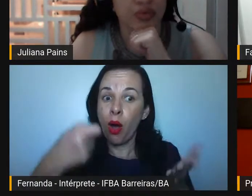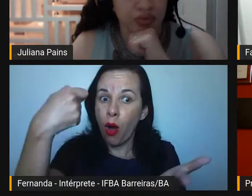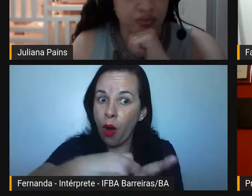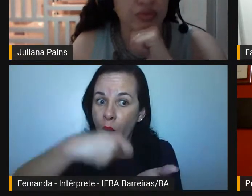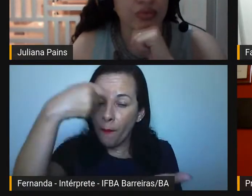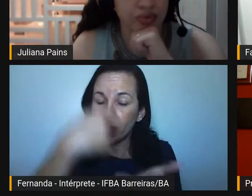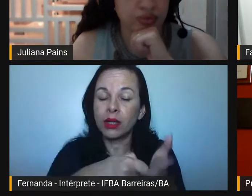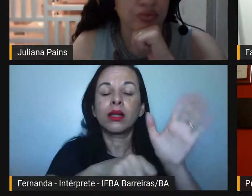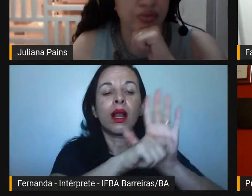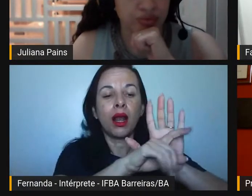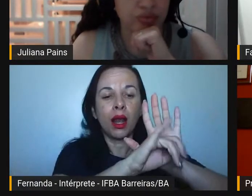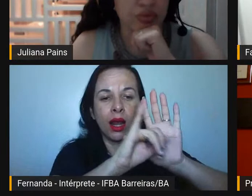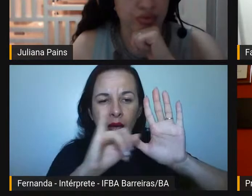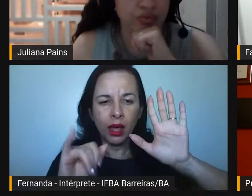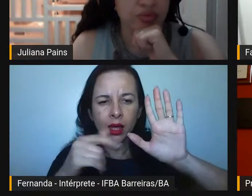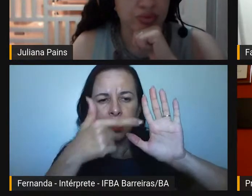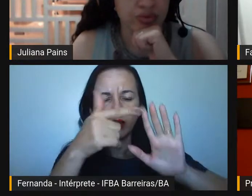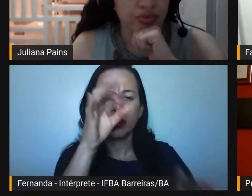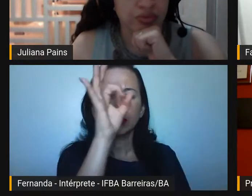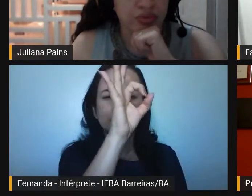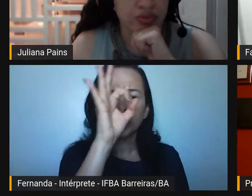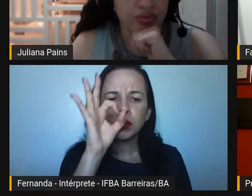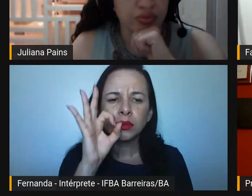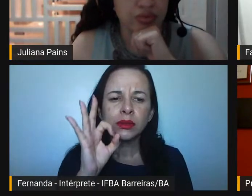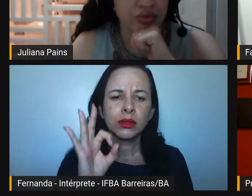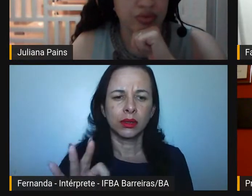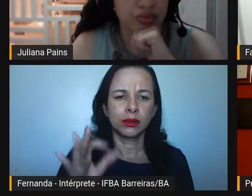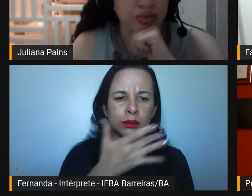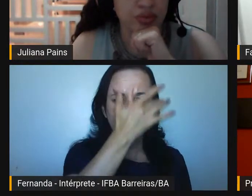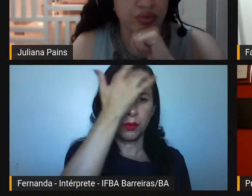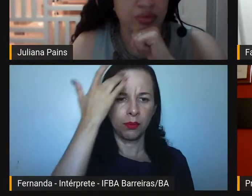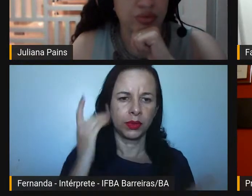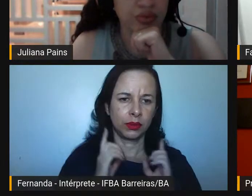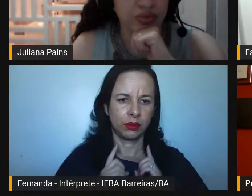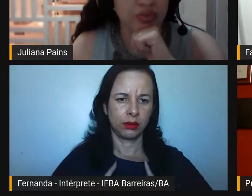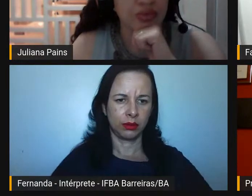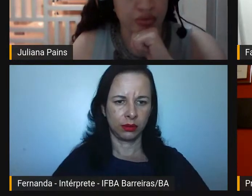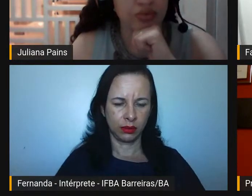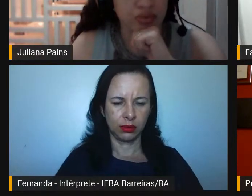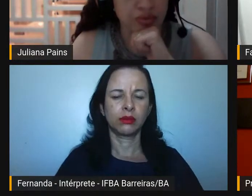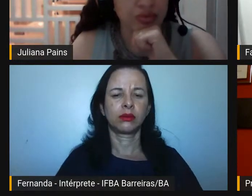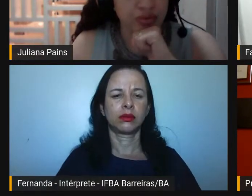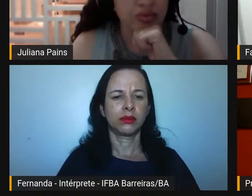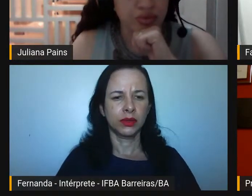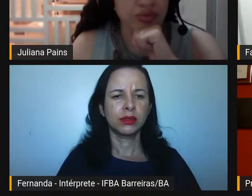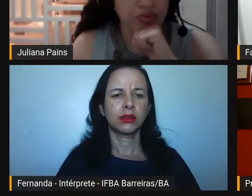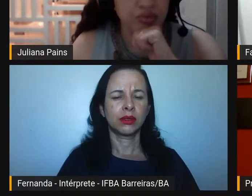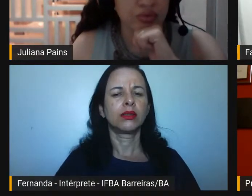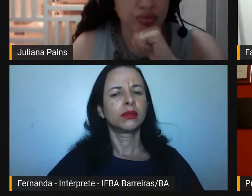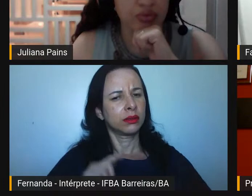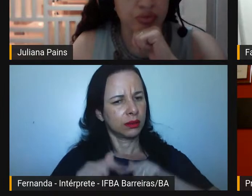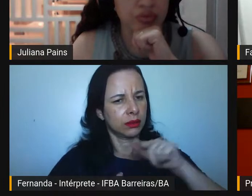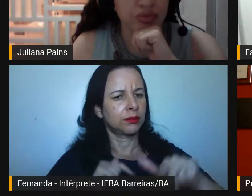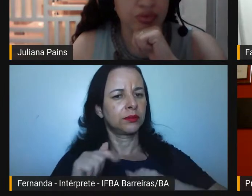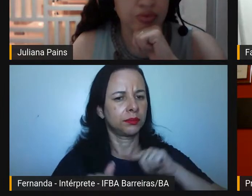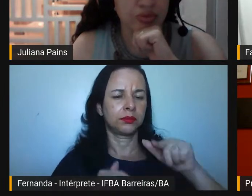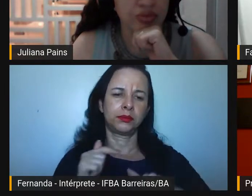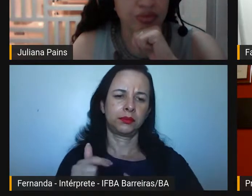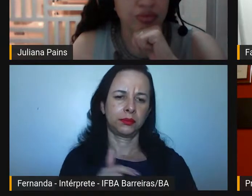dois por cento de pessoas com deficiência como os seus funcionários